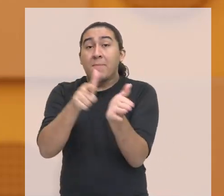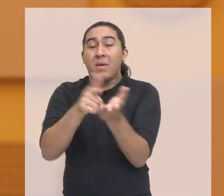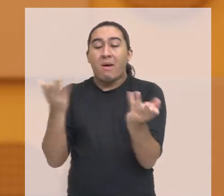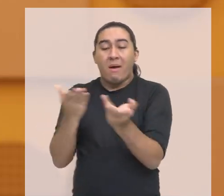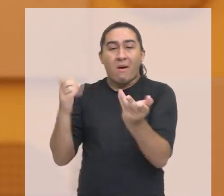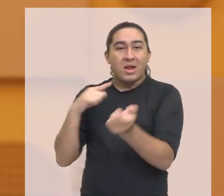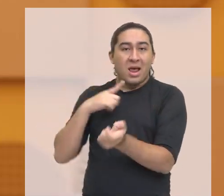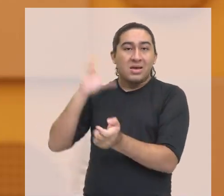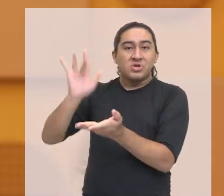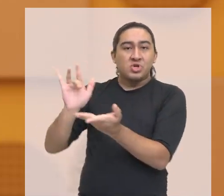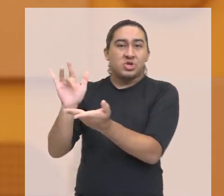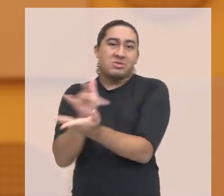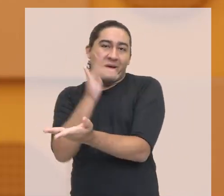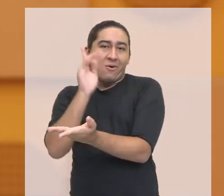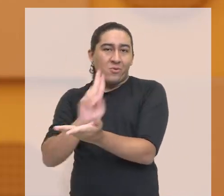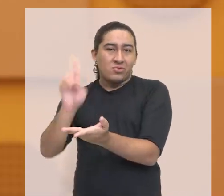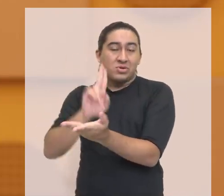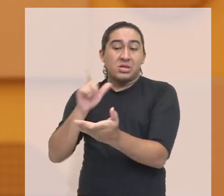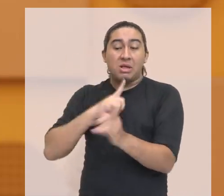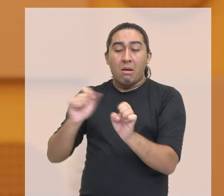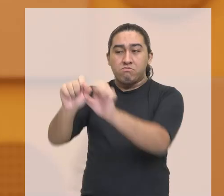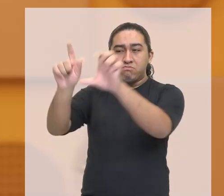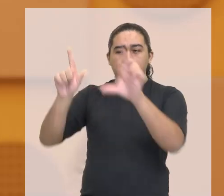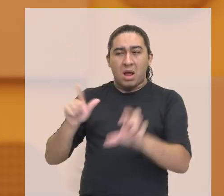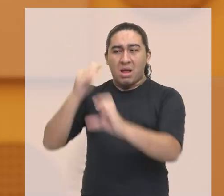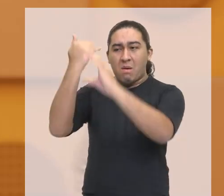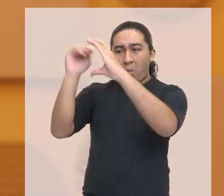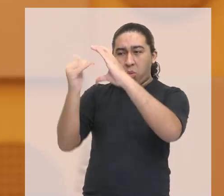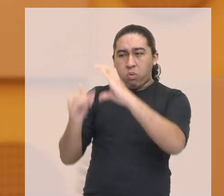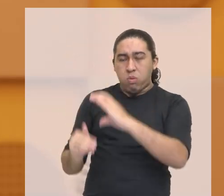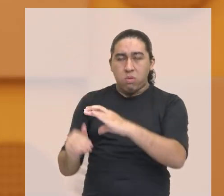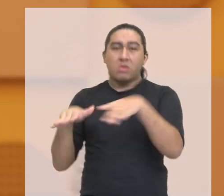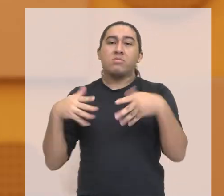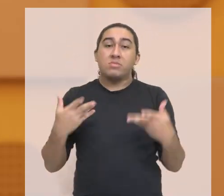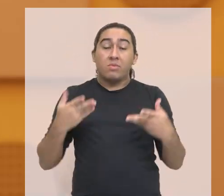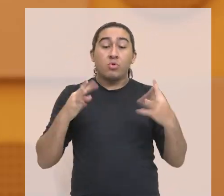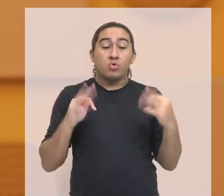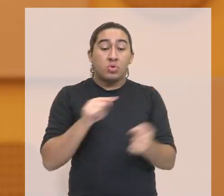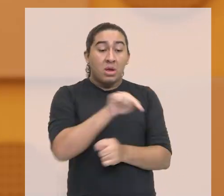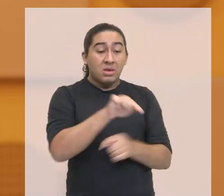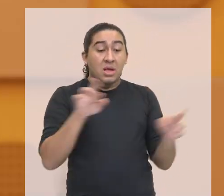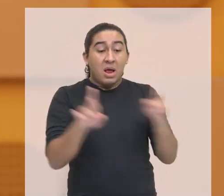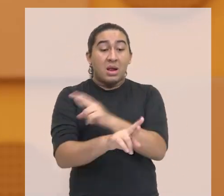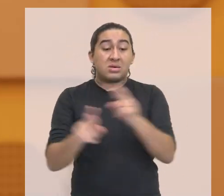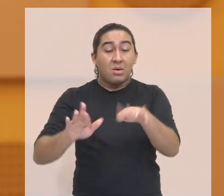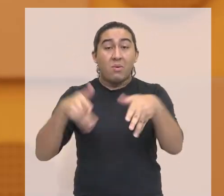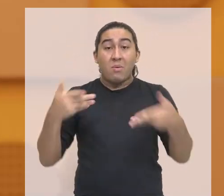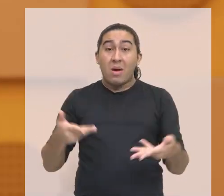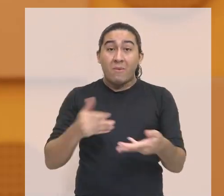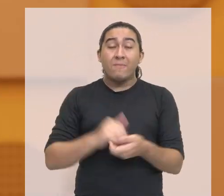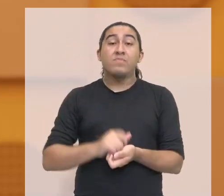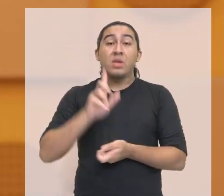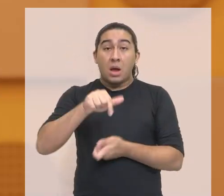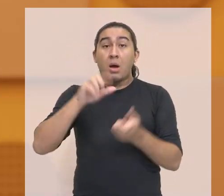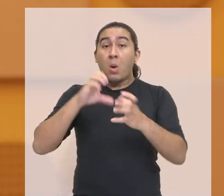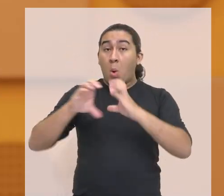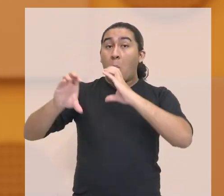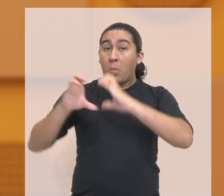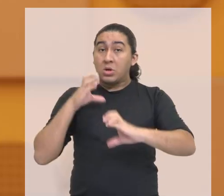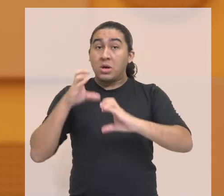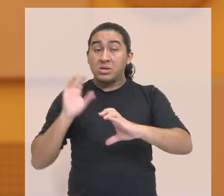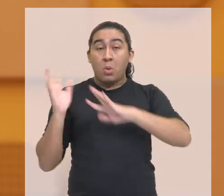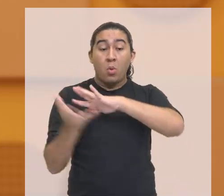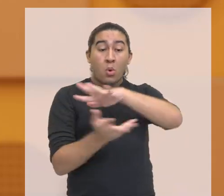meio virtual, né, através de e-mails, através de mensagens instantâneas. Então, tudo isso está caracterizado na questão de comunicação